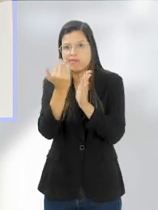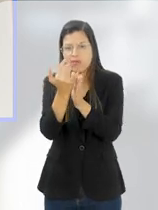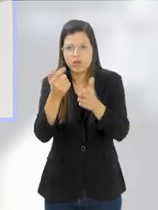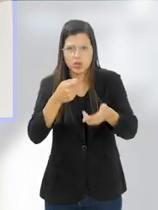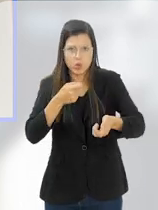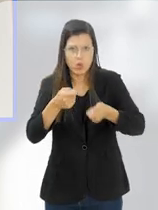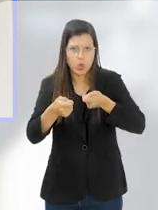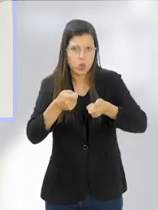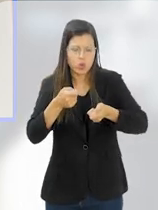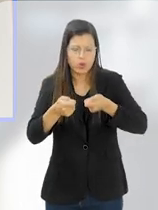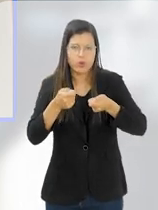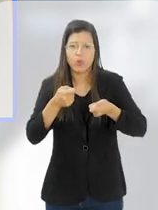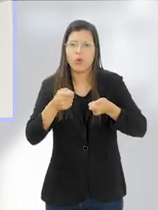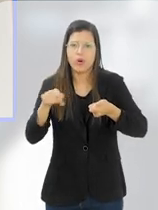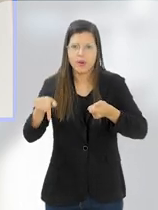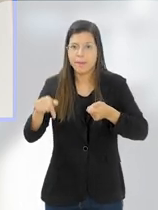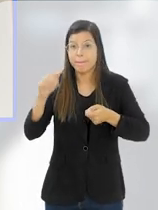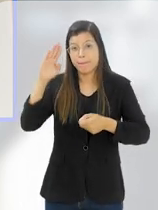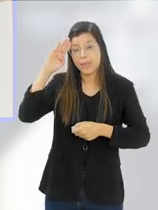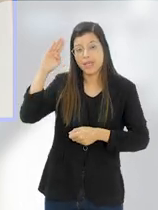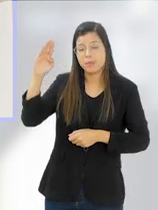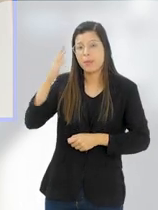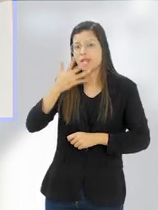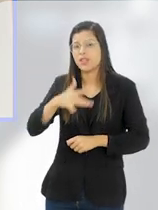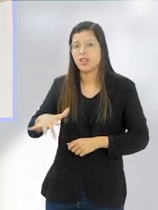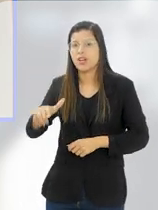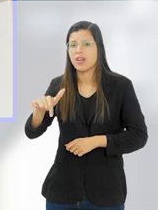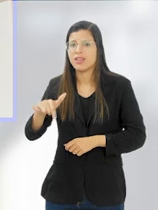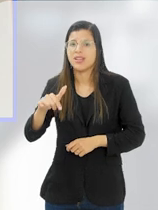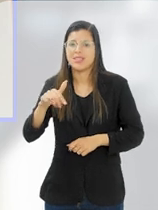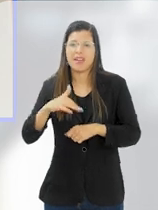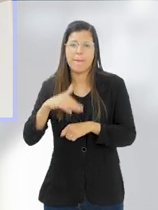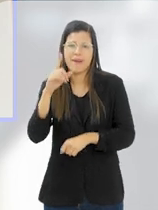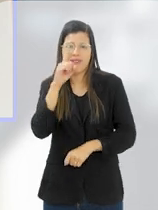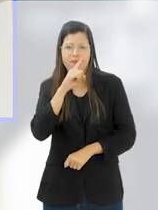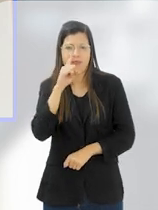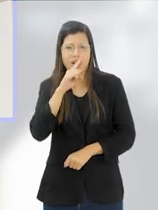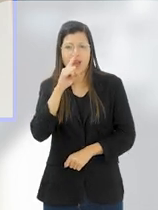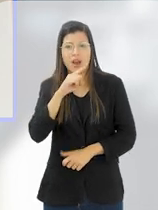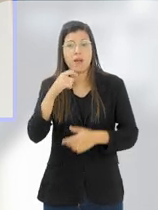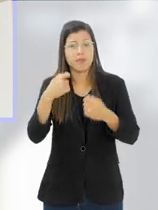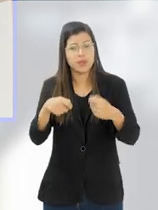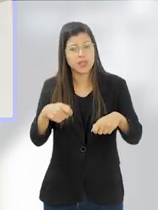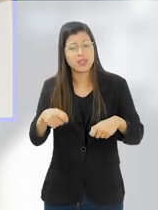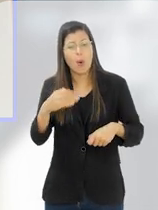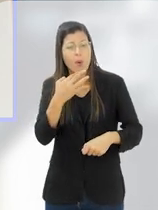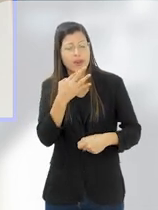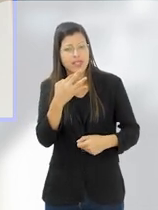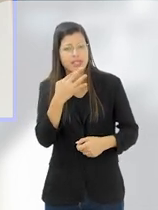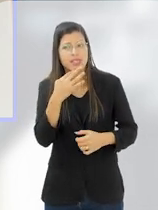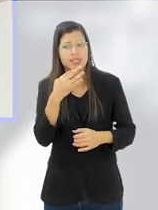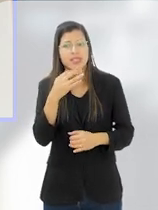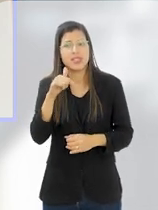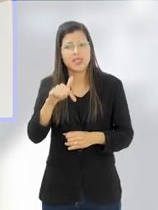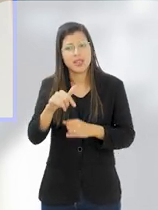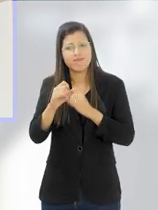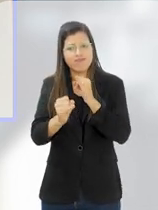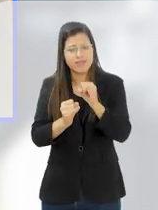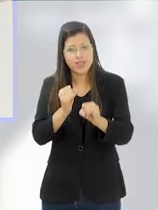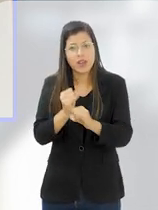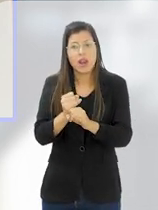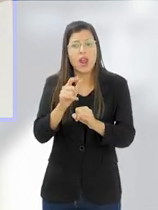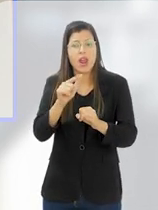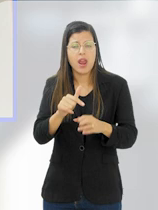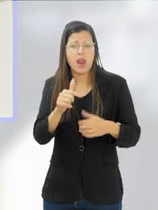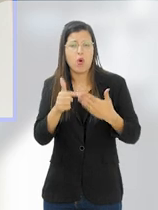das crianças, que é mais fraca, né? Então, há uma necessidade de letramento digital, é uma tarefa da família